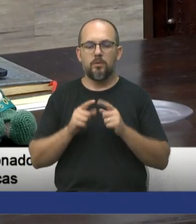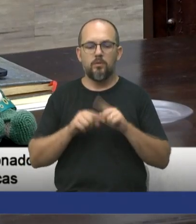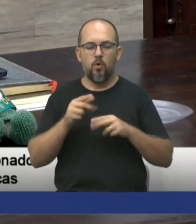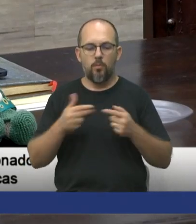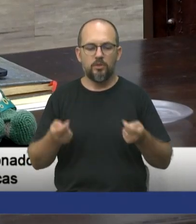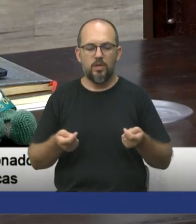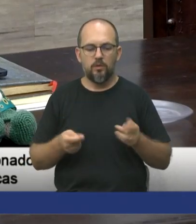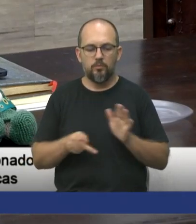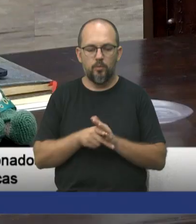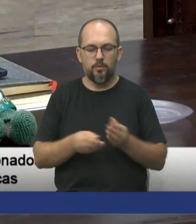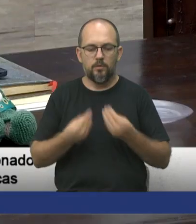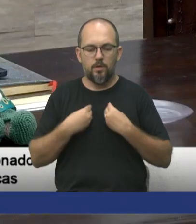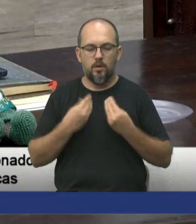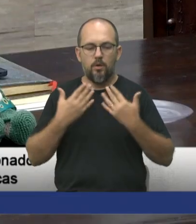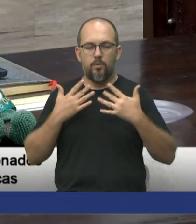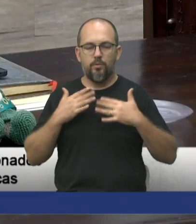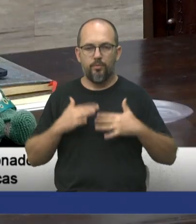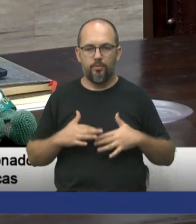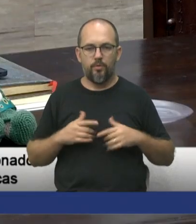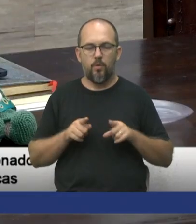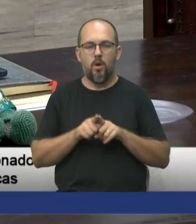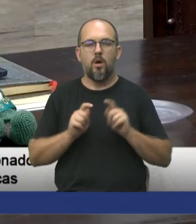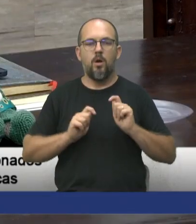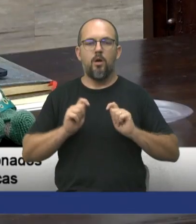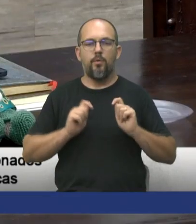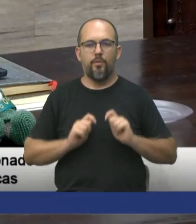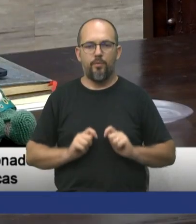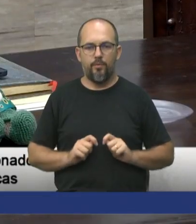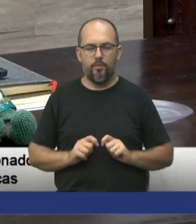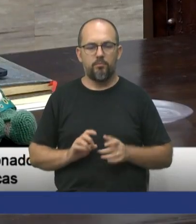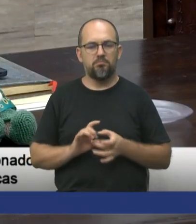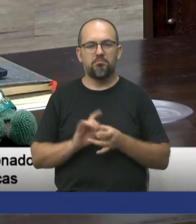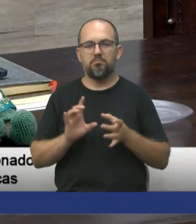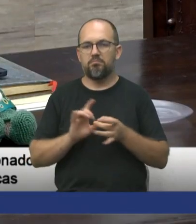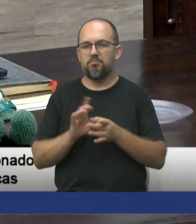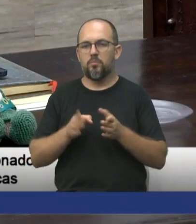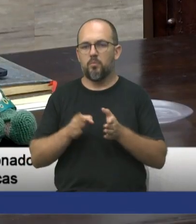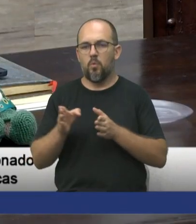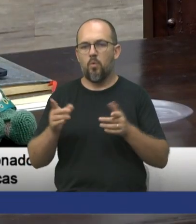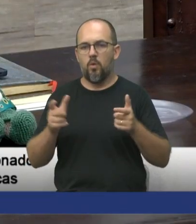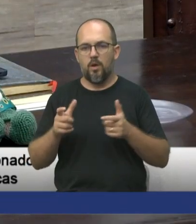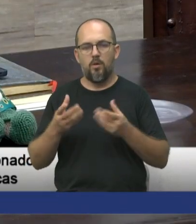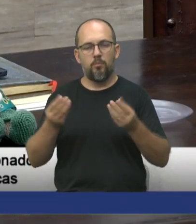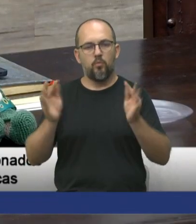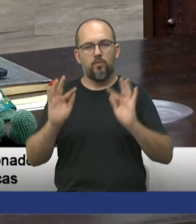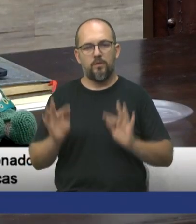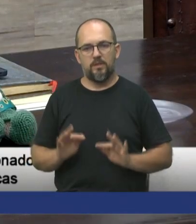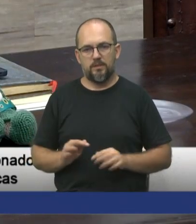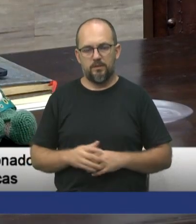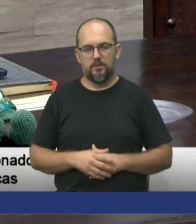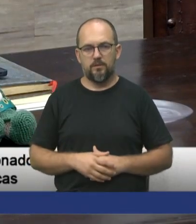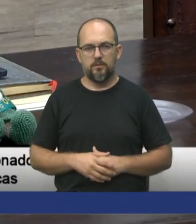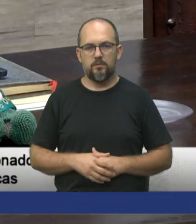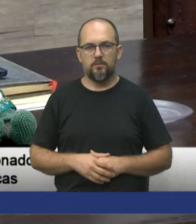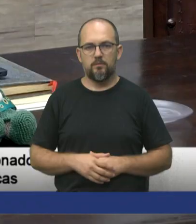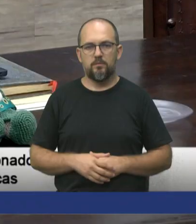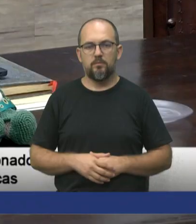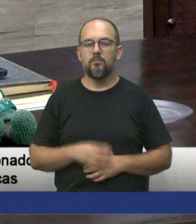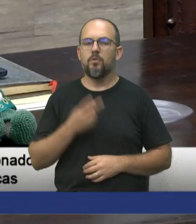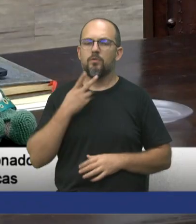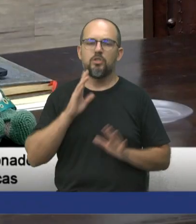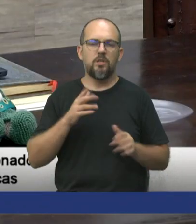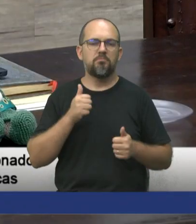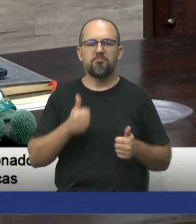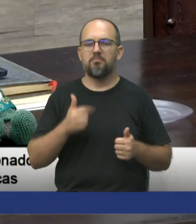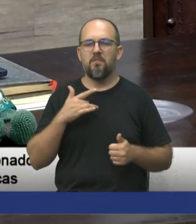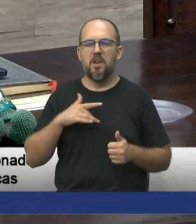regulação. E eu fiquei muito feliz, né, disso. Eu falo que já valeu a pena